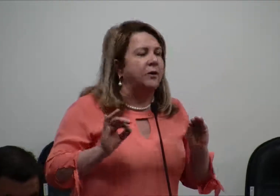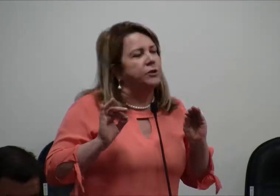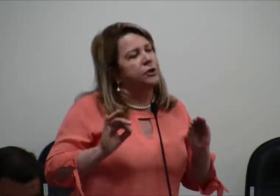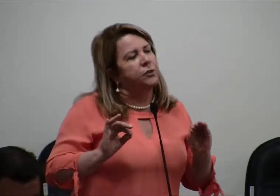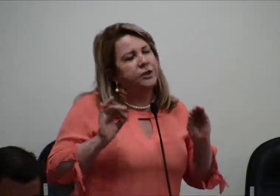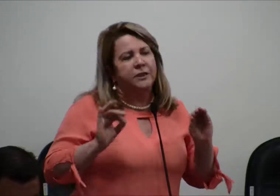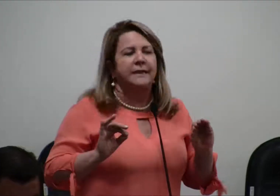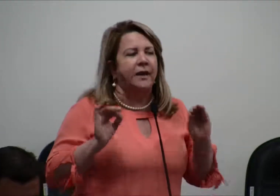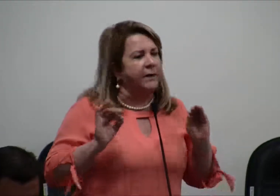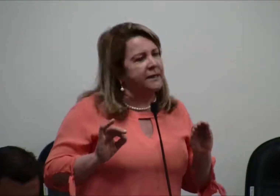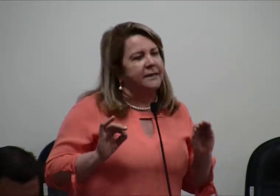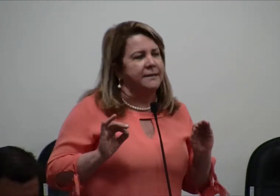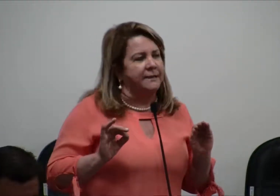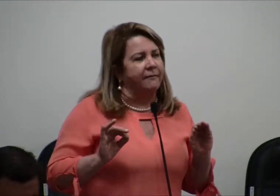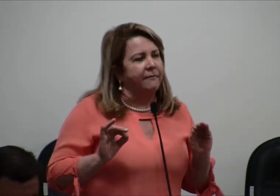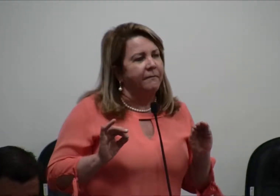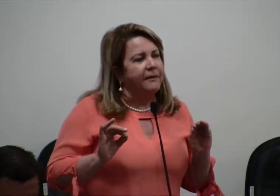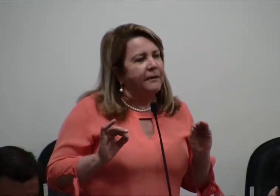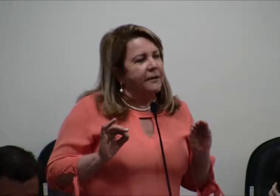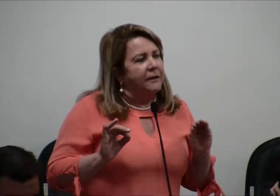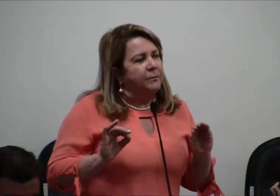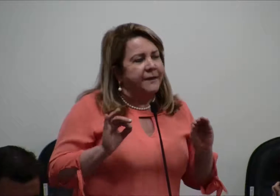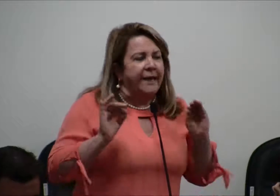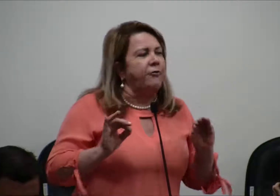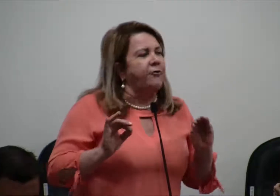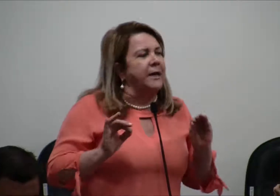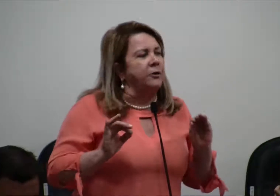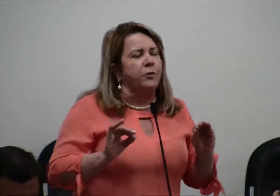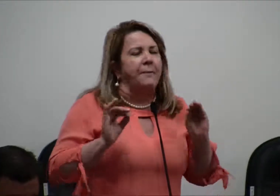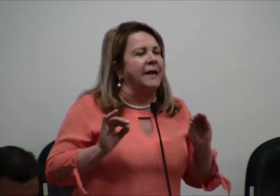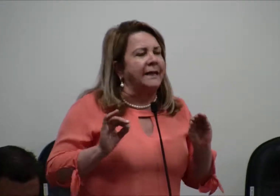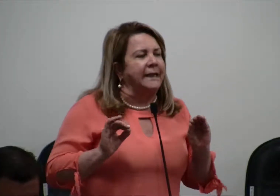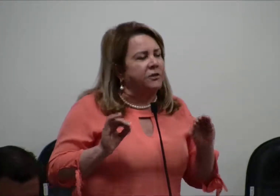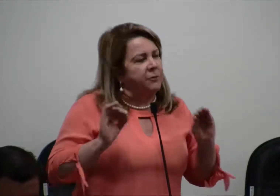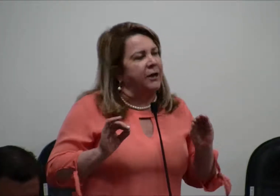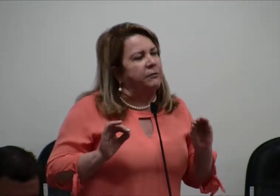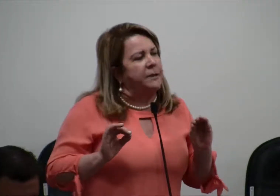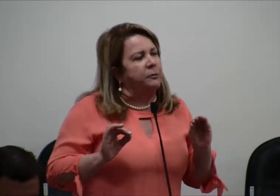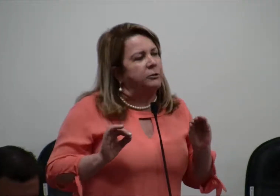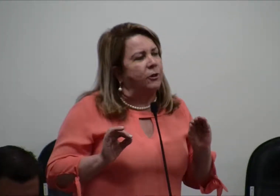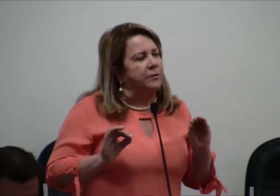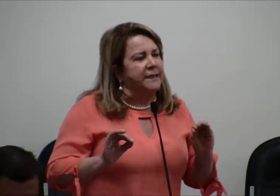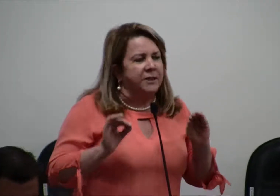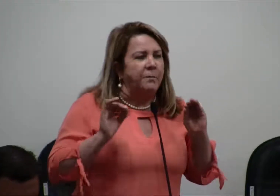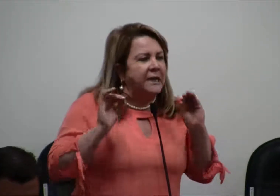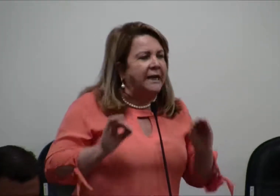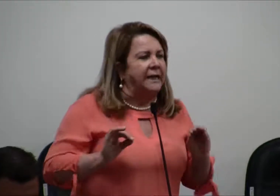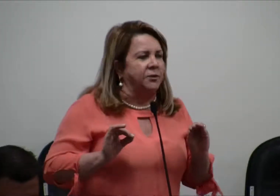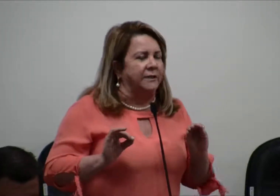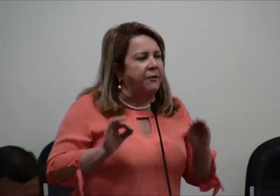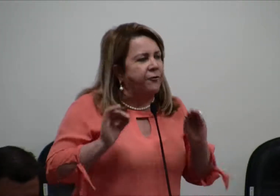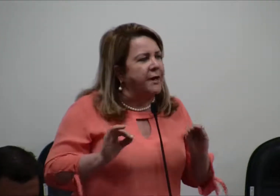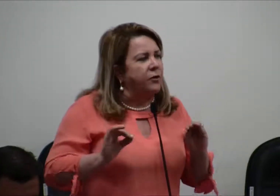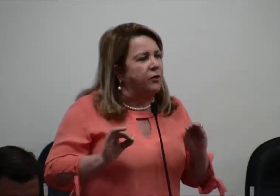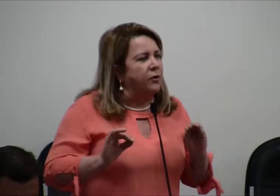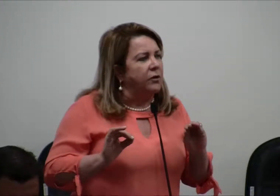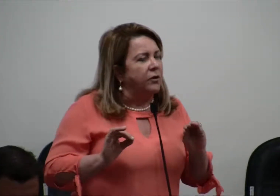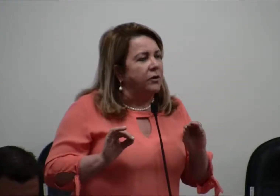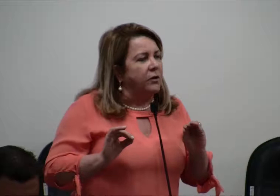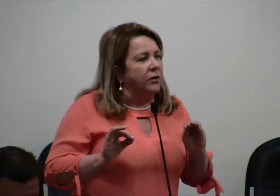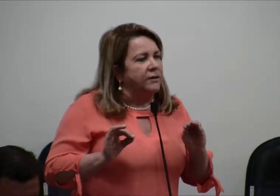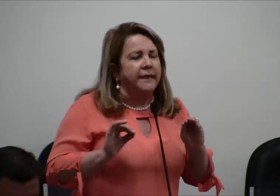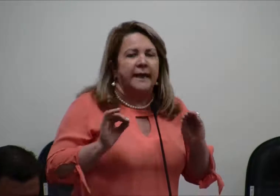não tem condições de criar uma criança. Ter um filho não é brincadeira. Eu sempre falava no Ceprosom, vocês estão brincando. Ter filho,